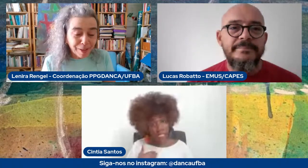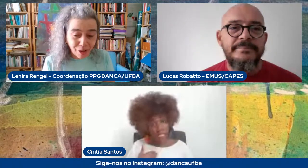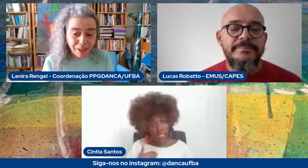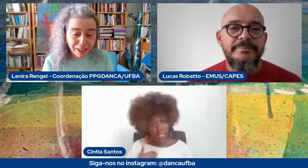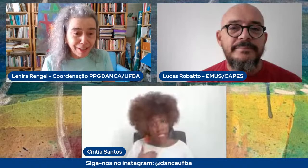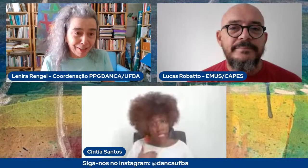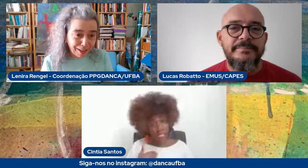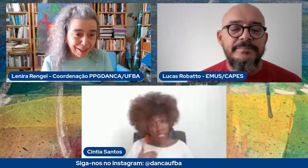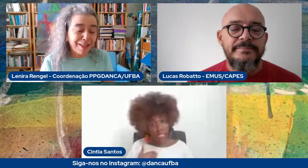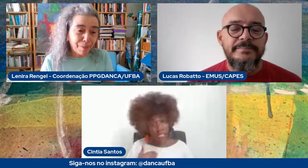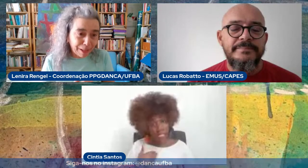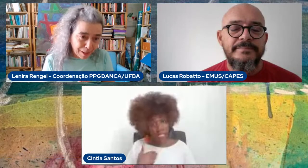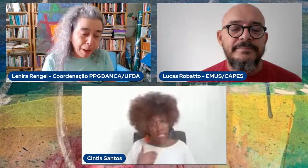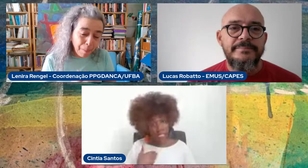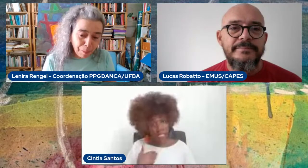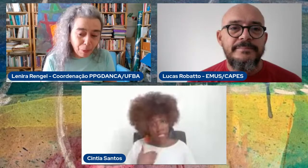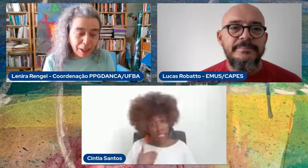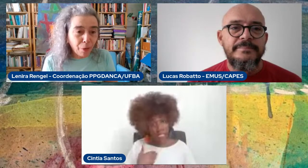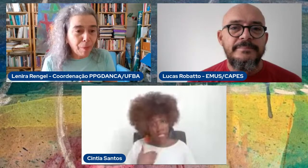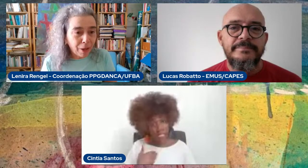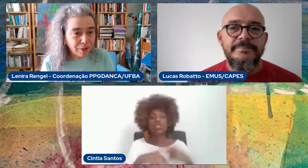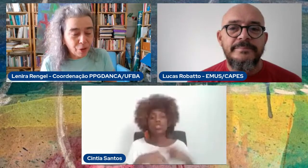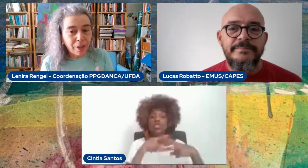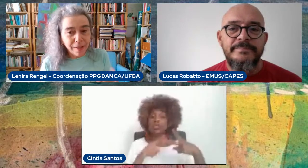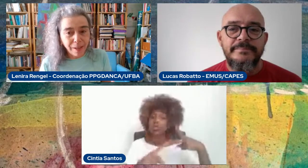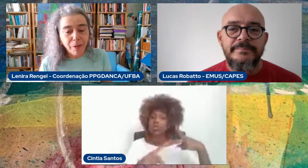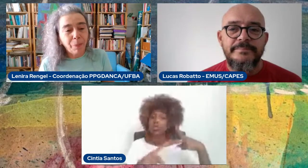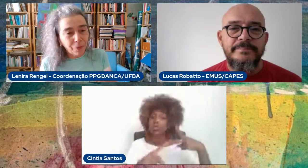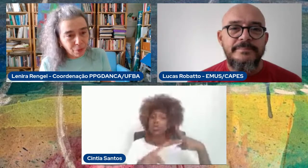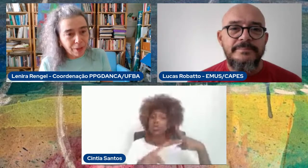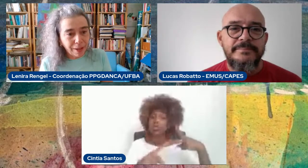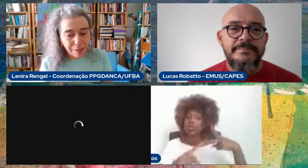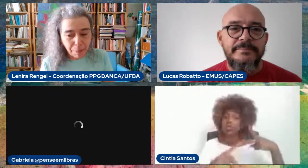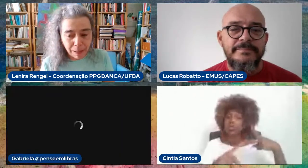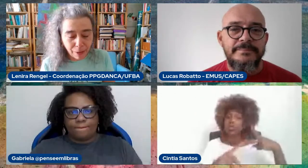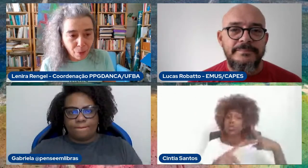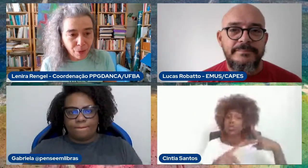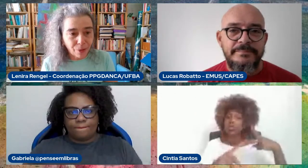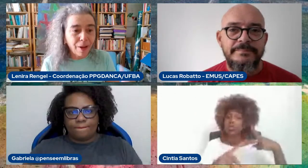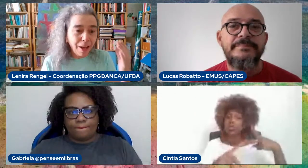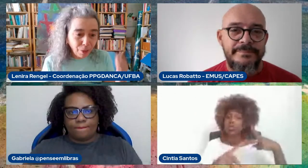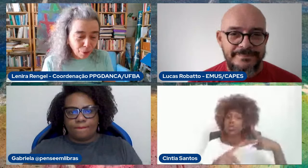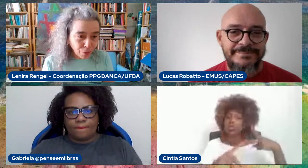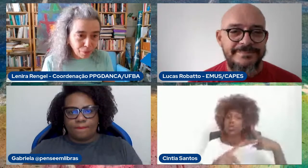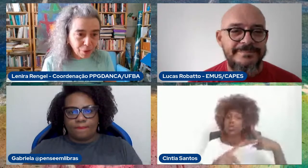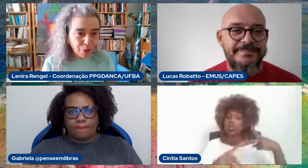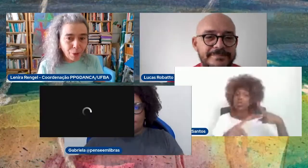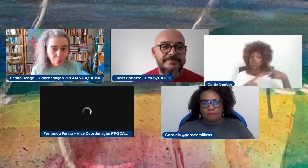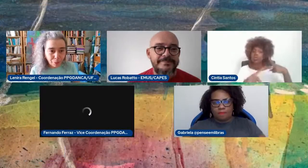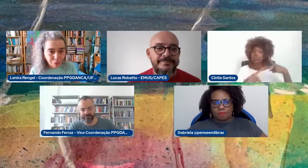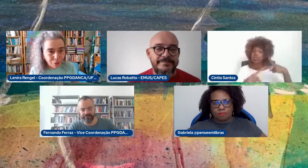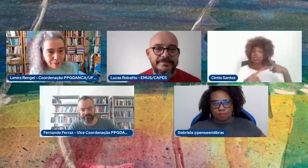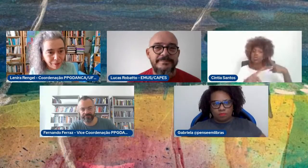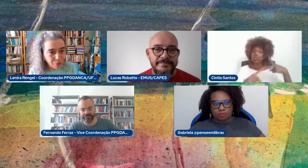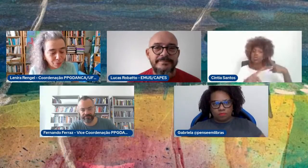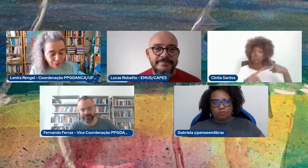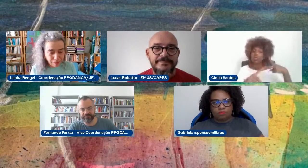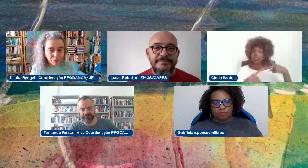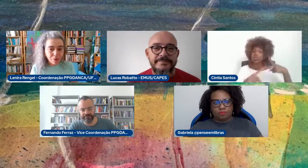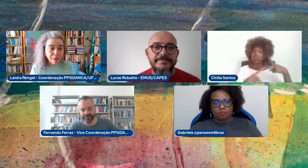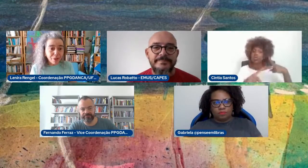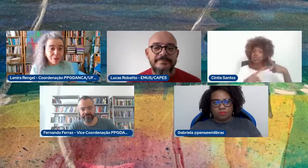nomes de grandes decanas mas primeiro queria nomear nossa direção a professora Carmen Paternosto e o nosso vice-diretor a professora